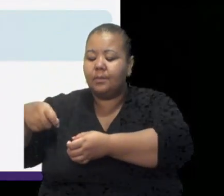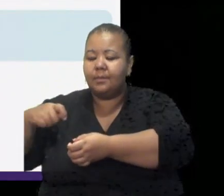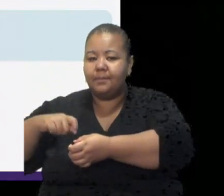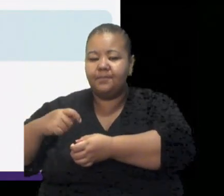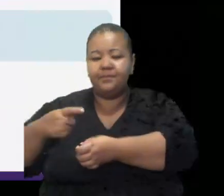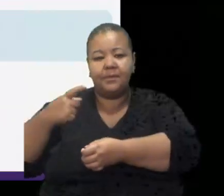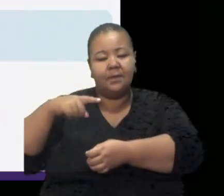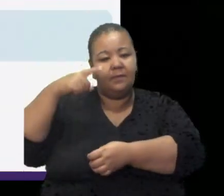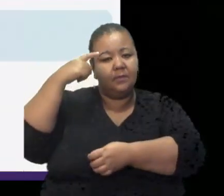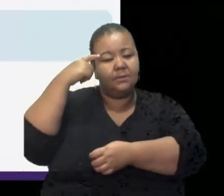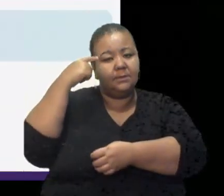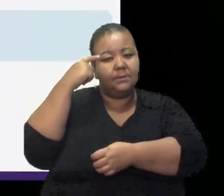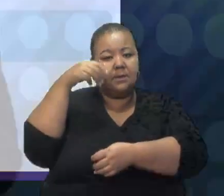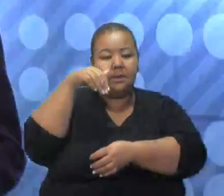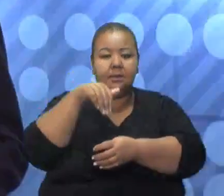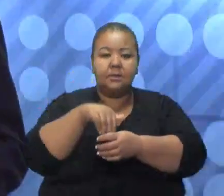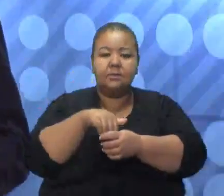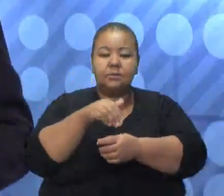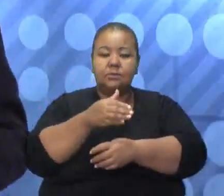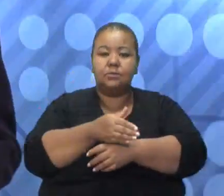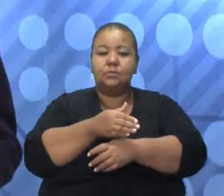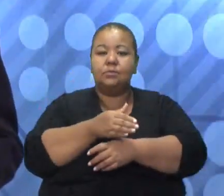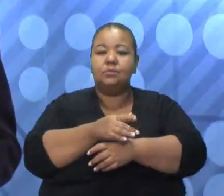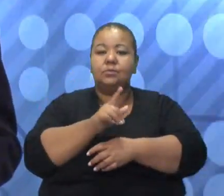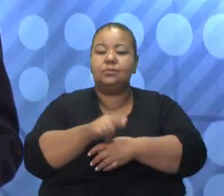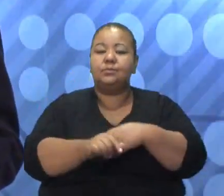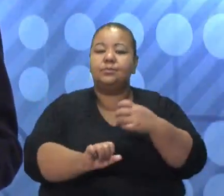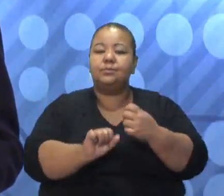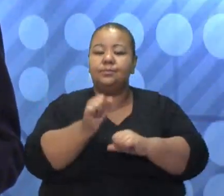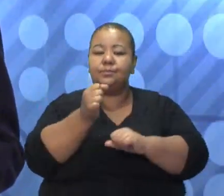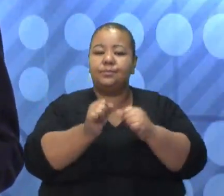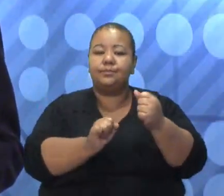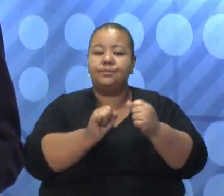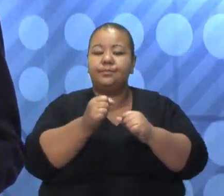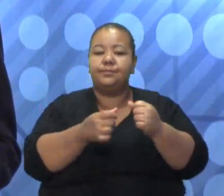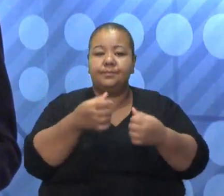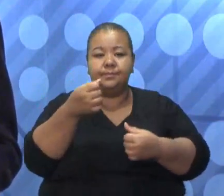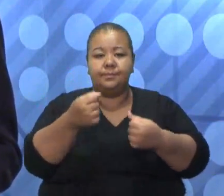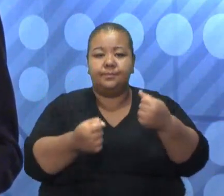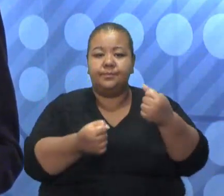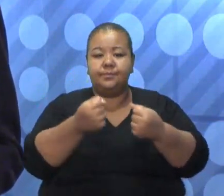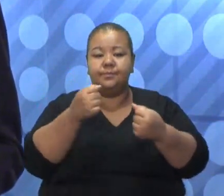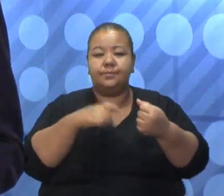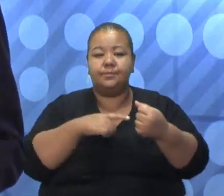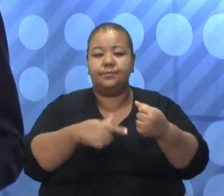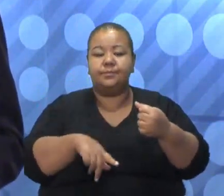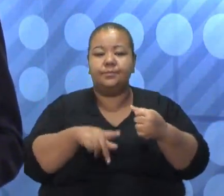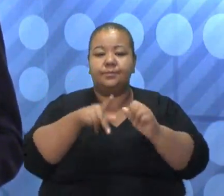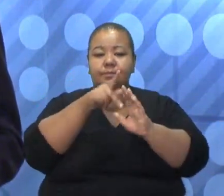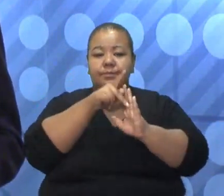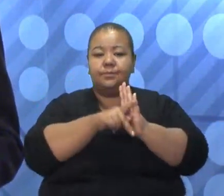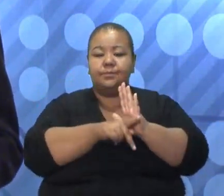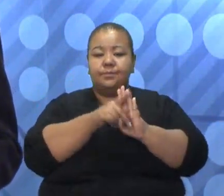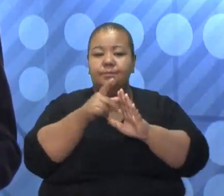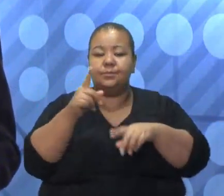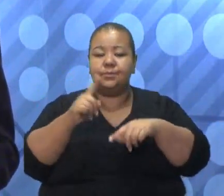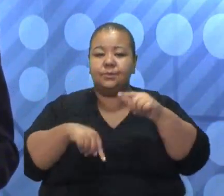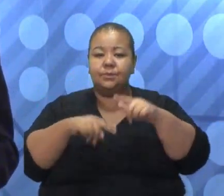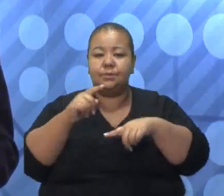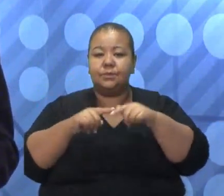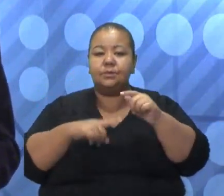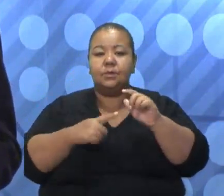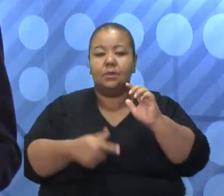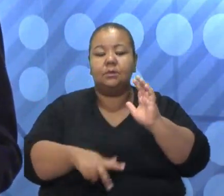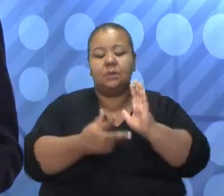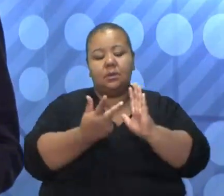vamos pensar aí dentro de uma fábrica de automóveis, onde eu tenho o projeto por produto, né? Então tenho todo o